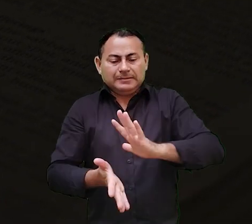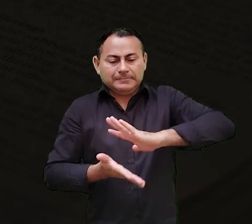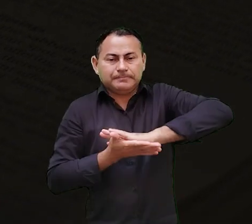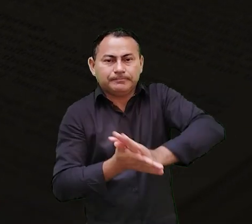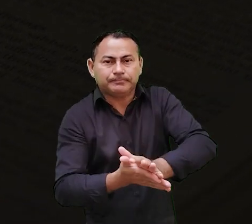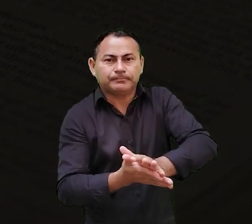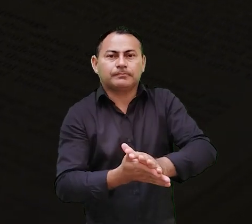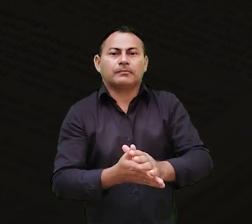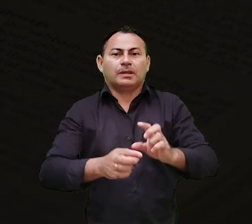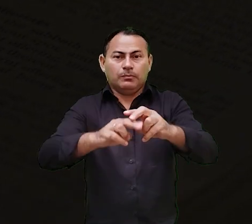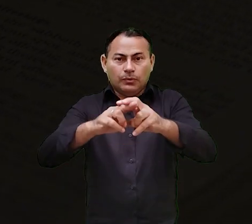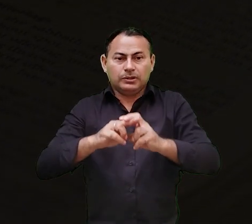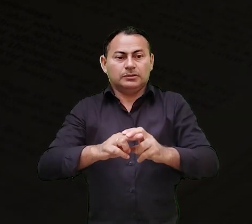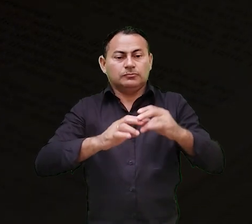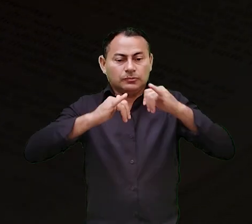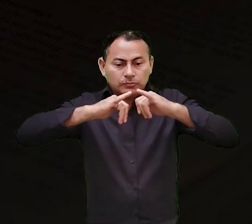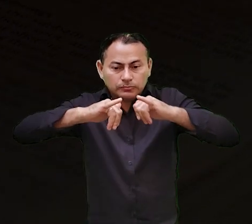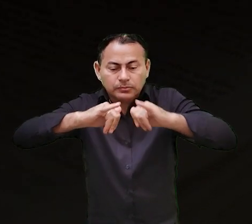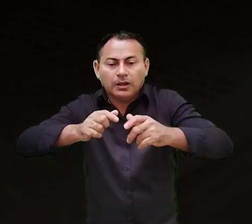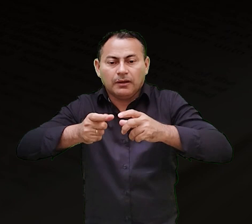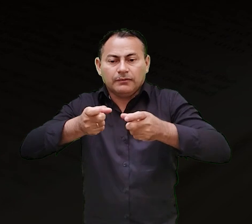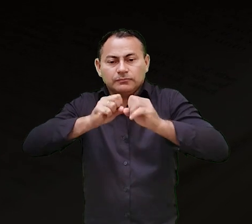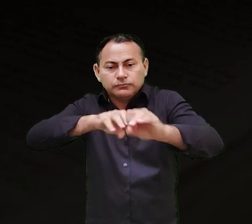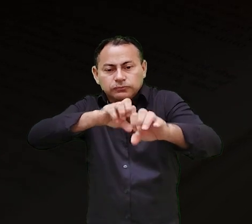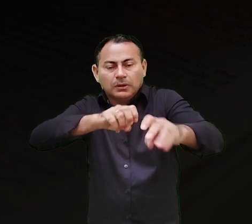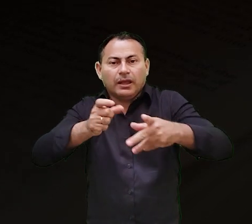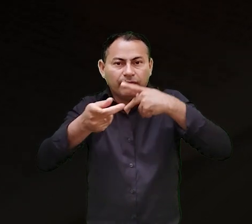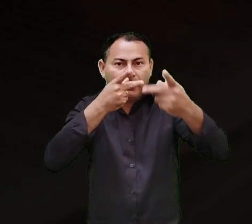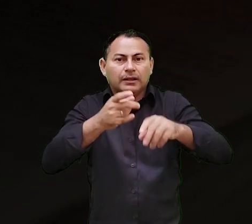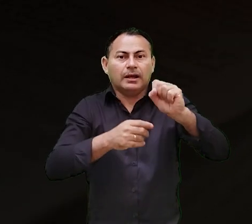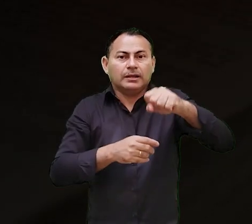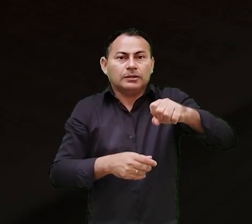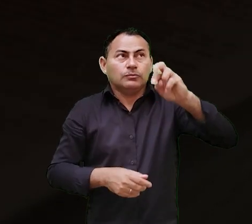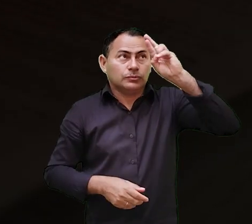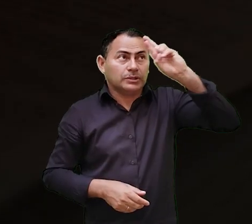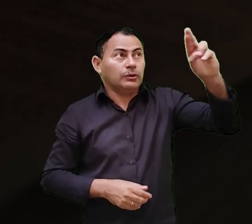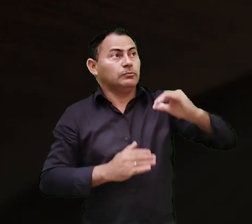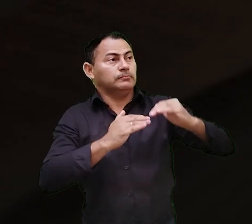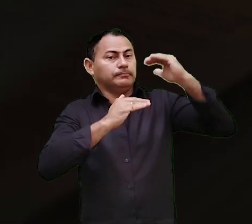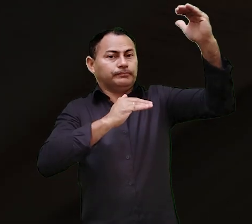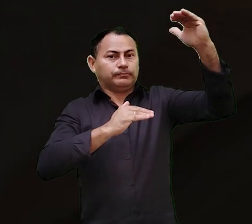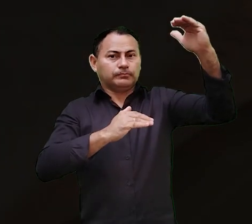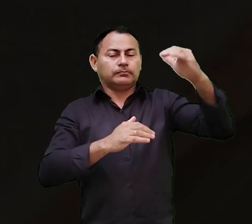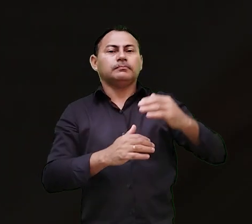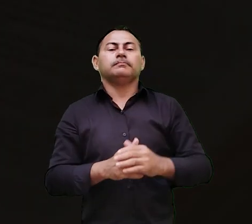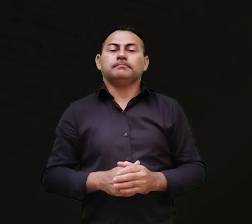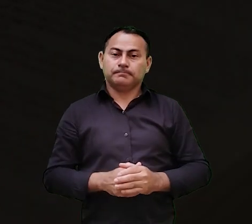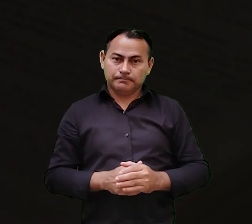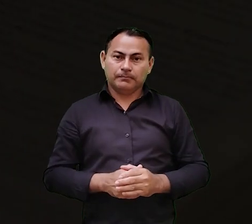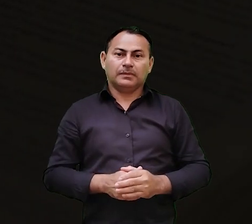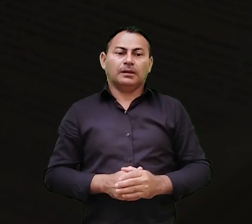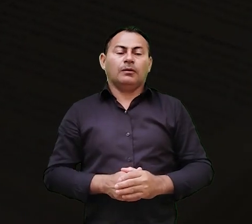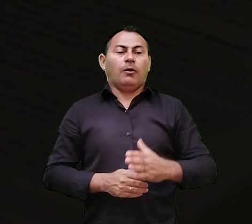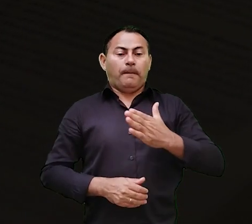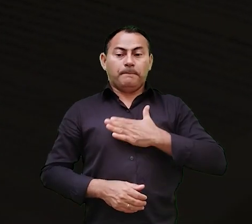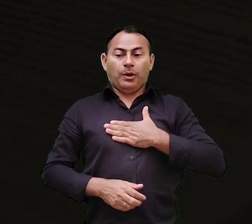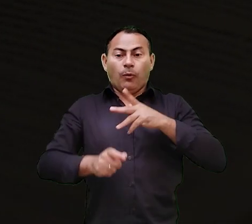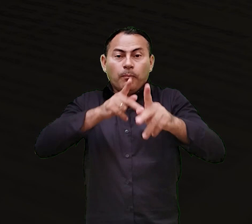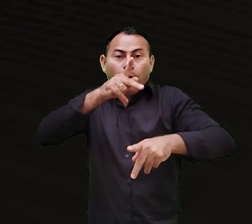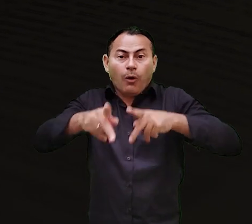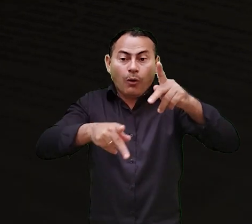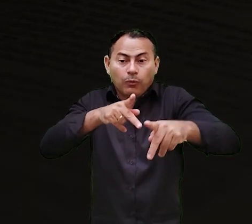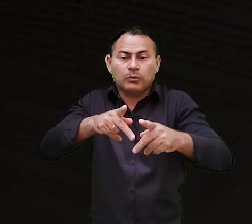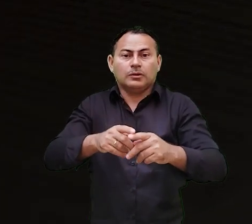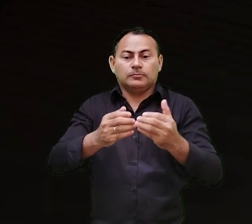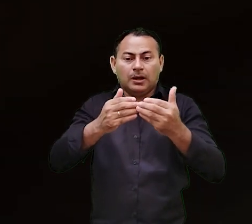Fomos exterminados. Por isso profetize e diga-lhes: Assim diz o soberano, o Senhor: Ó